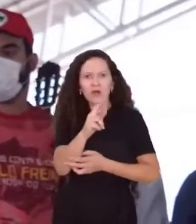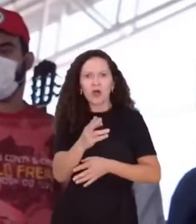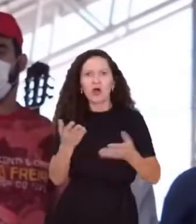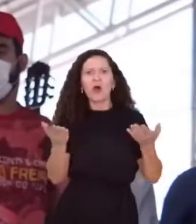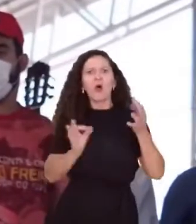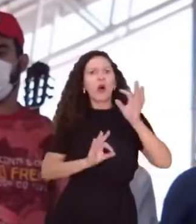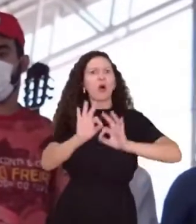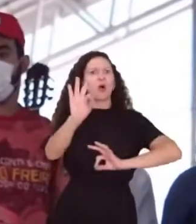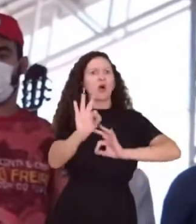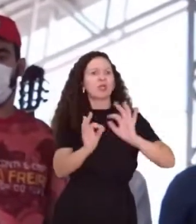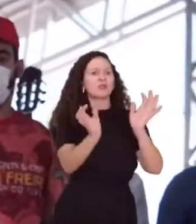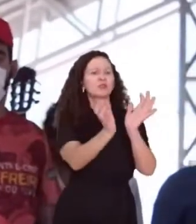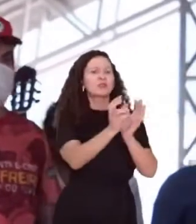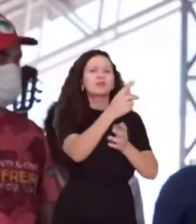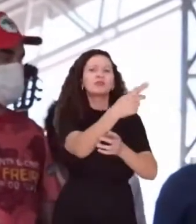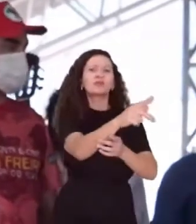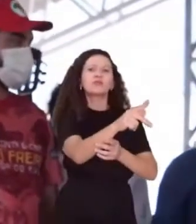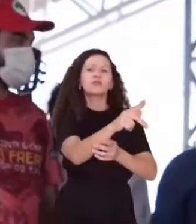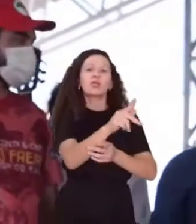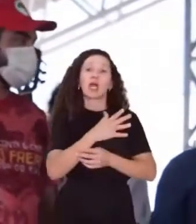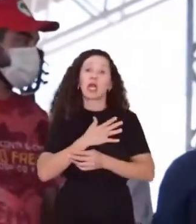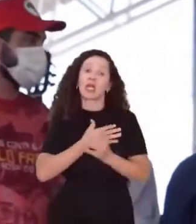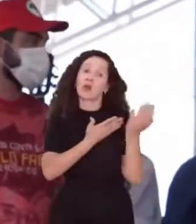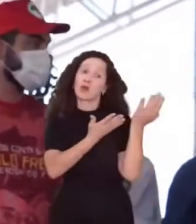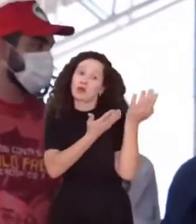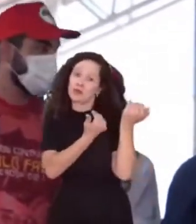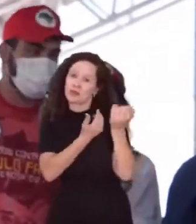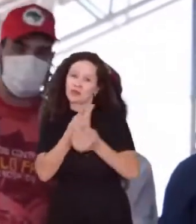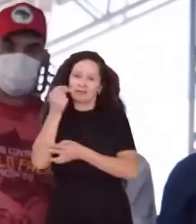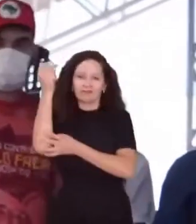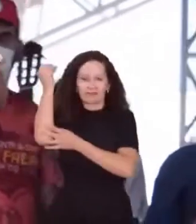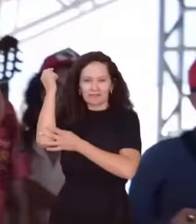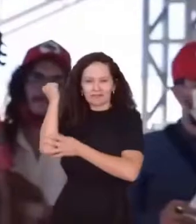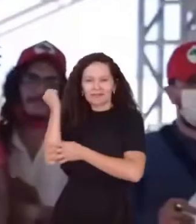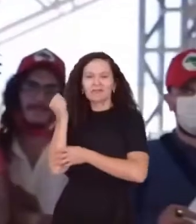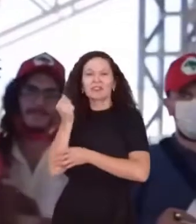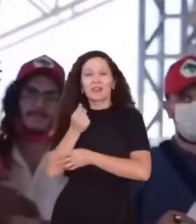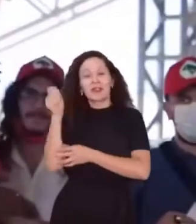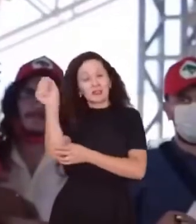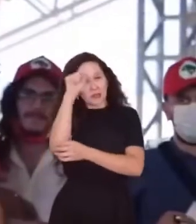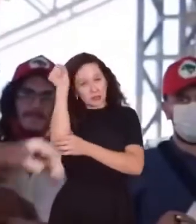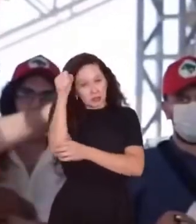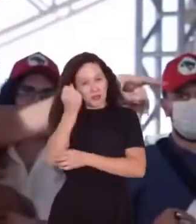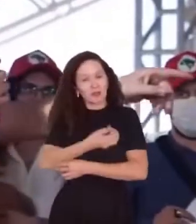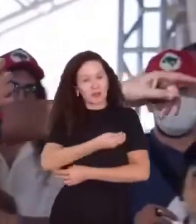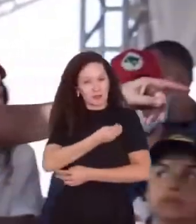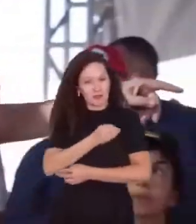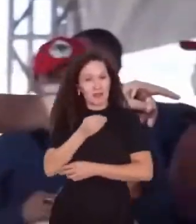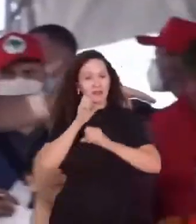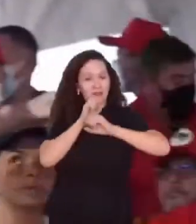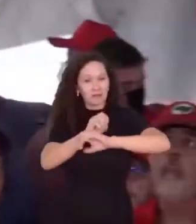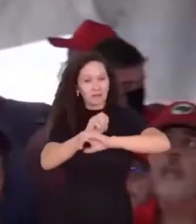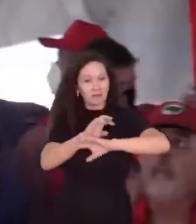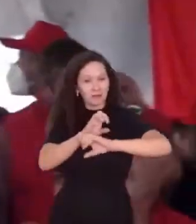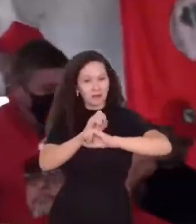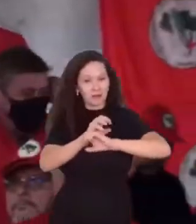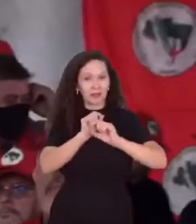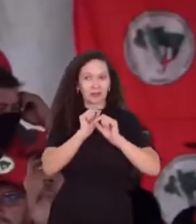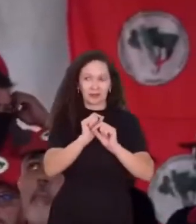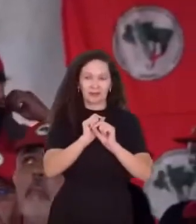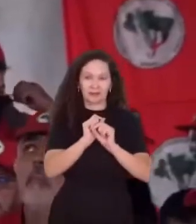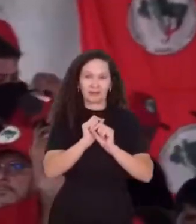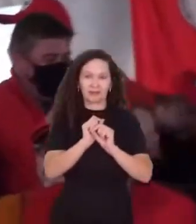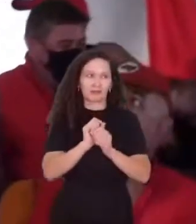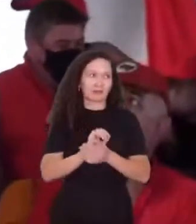Eu, quando era muito jovem, piá lá no Rio Grande, que fui educado pela Comissão Pastoral